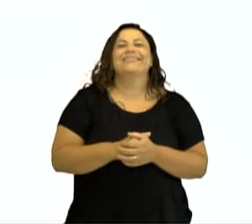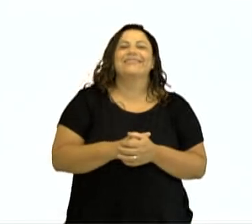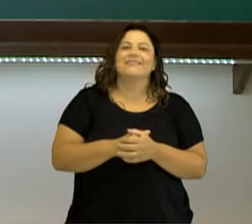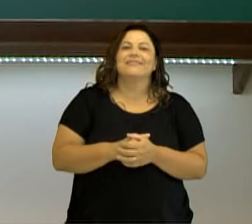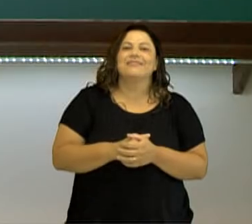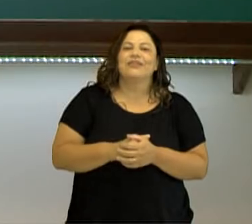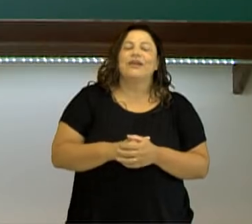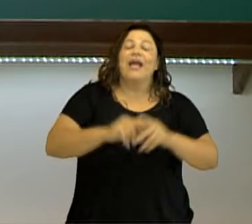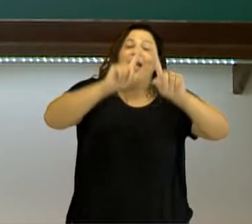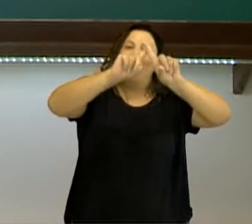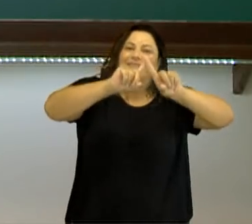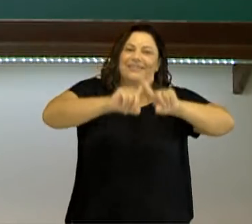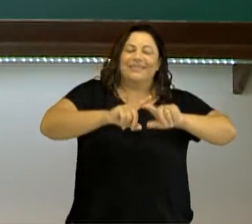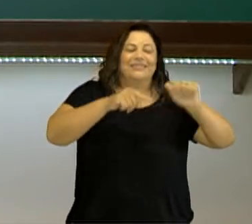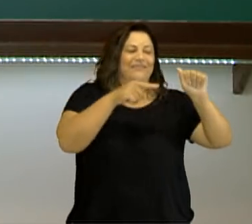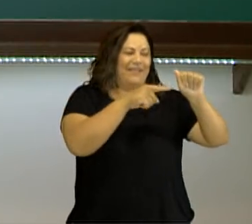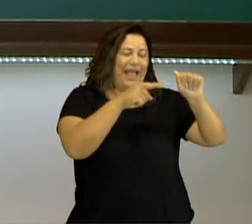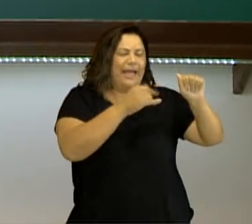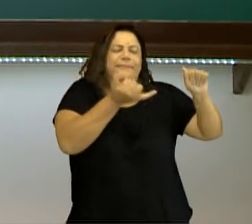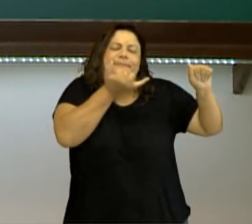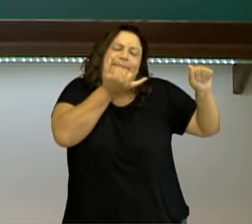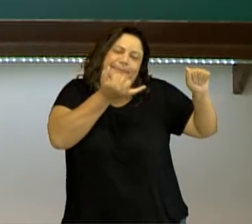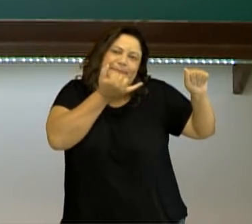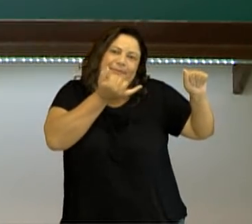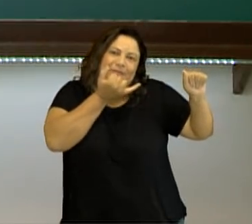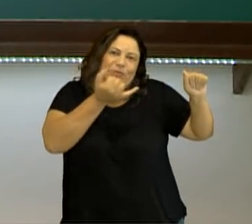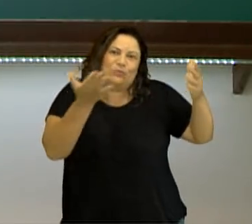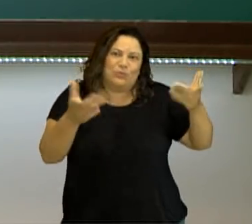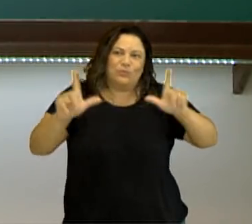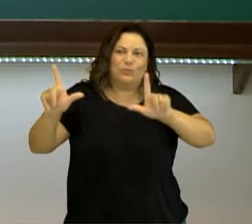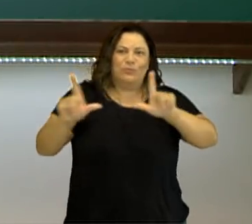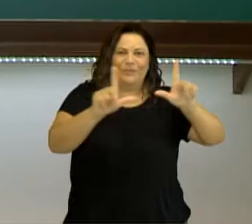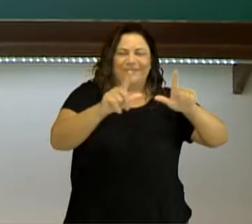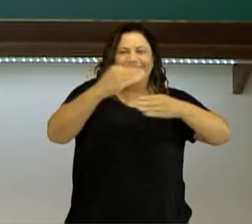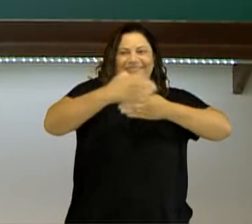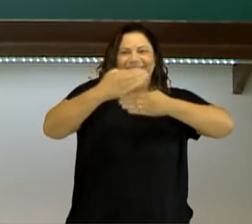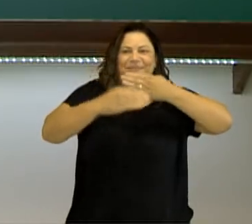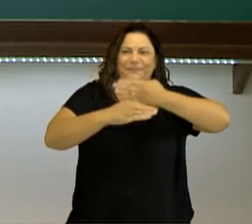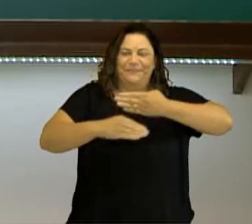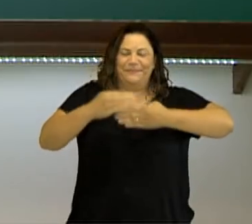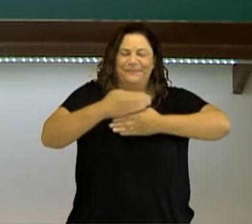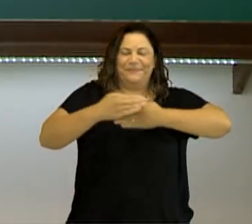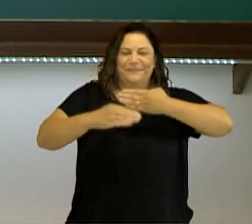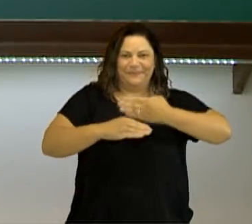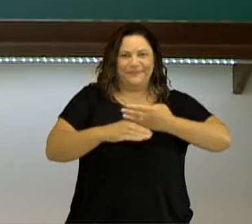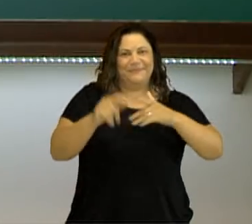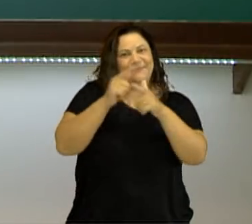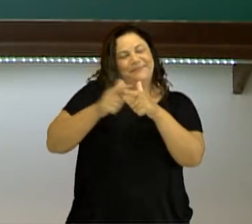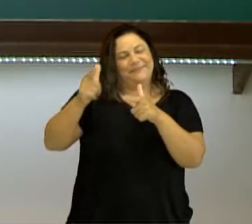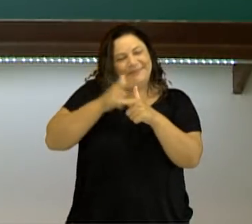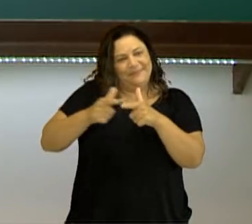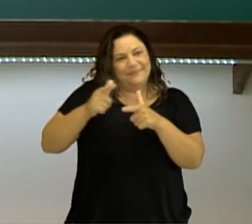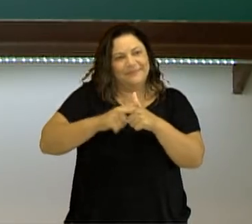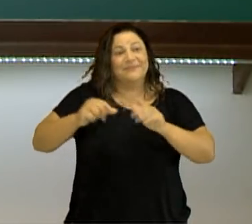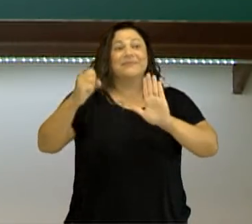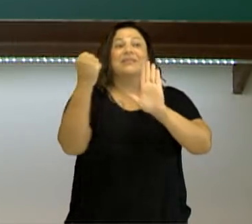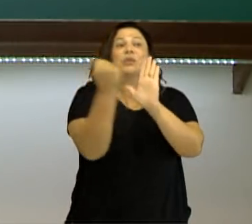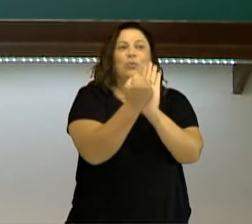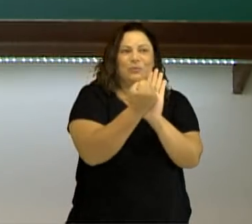é a alternativa A. Peço desculpas, esse slide aqui deu um probleminha. O símbolo para o íon